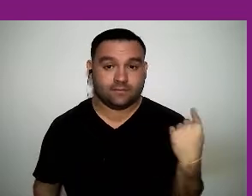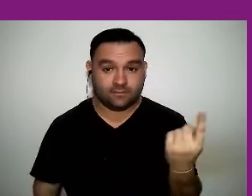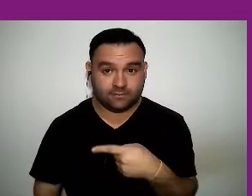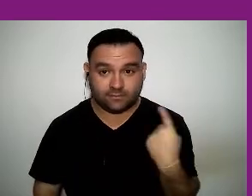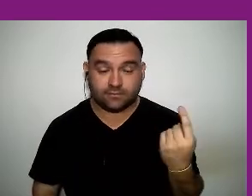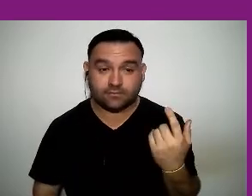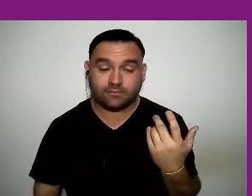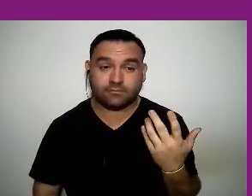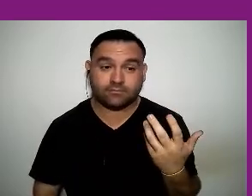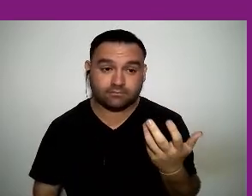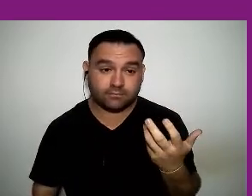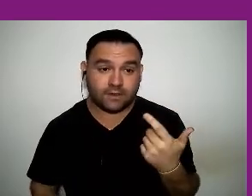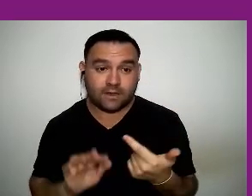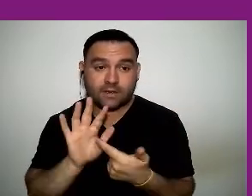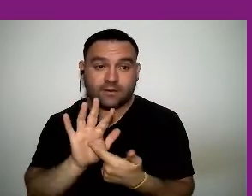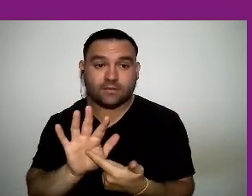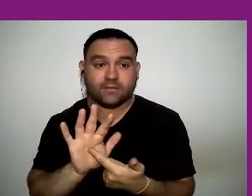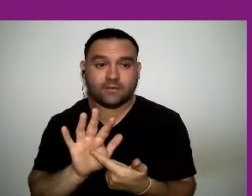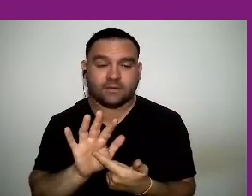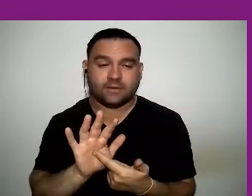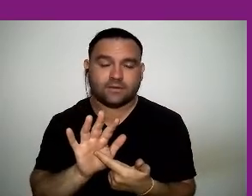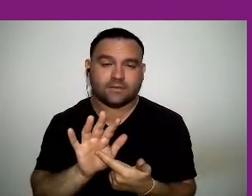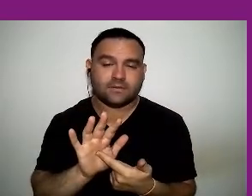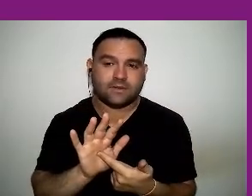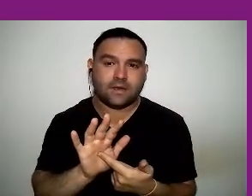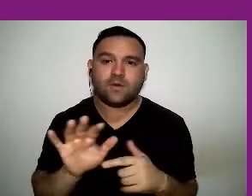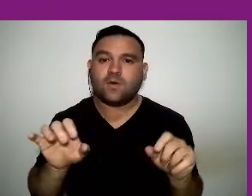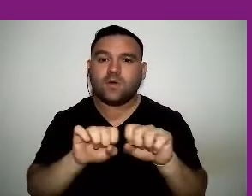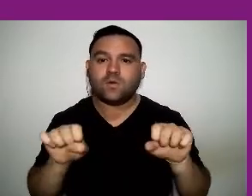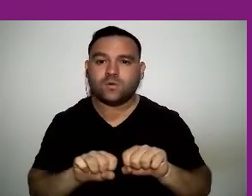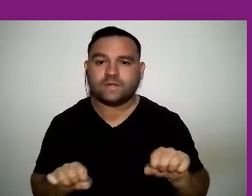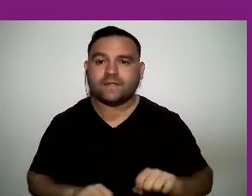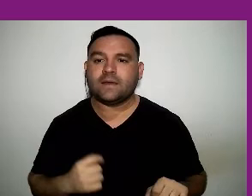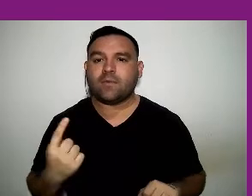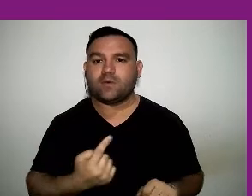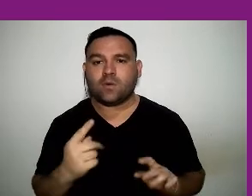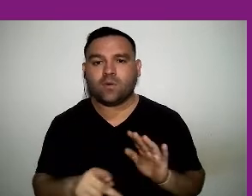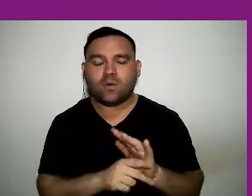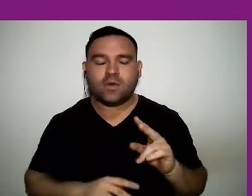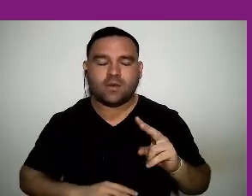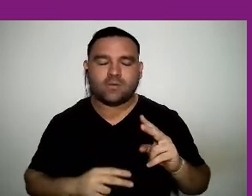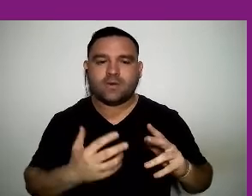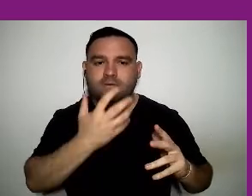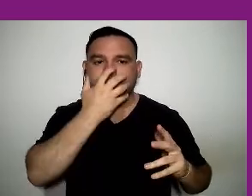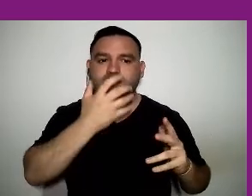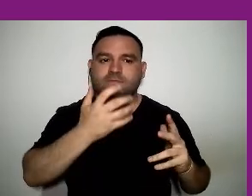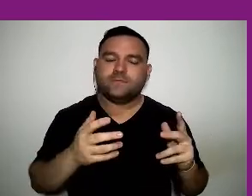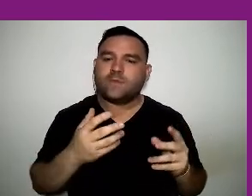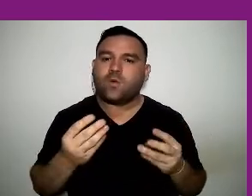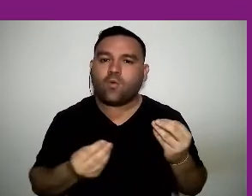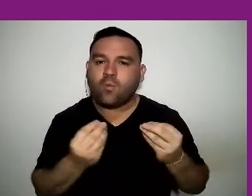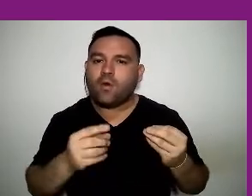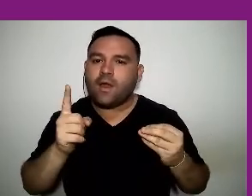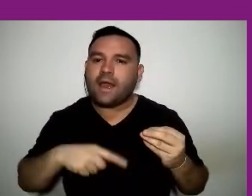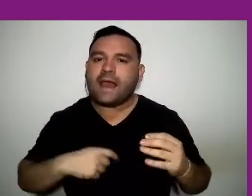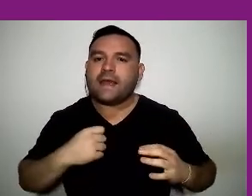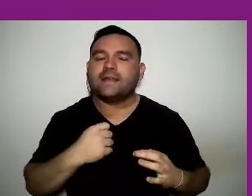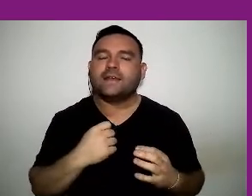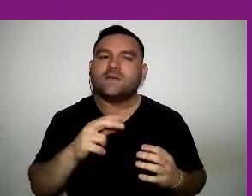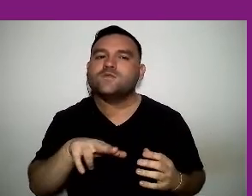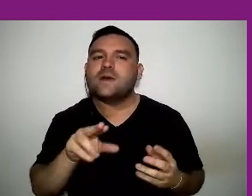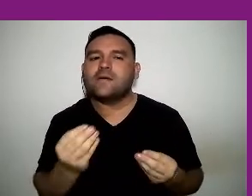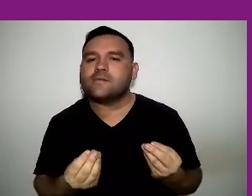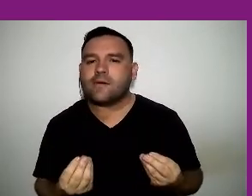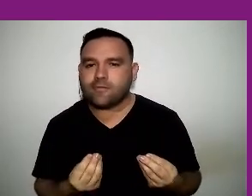queremos apresentar esse tipo de sistema automatizado de ventilação, como esse sistema pode ser